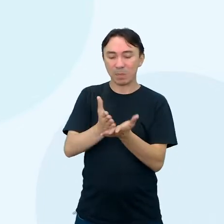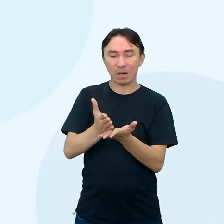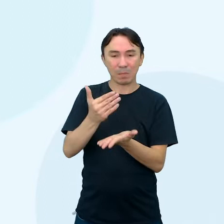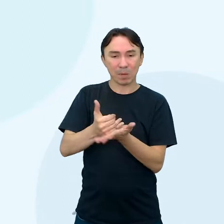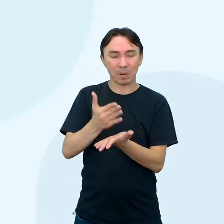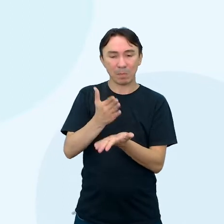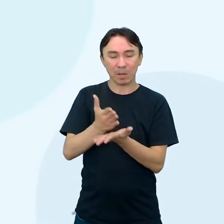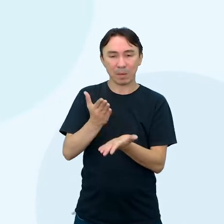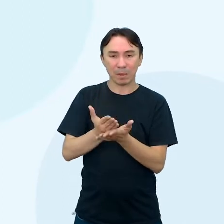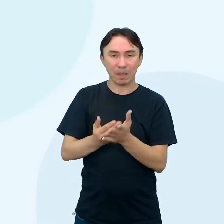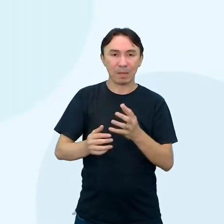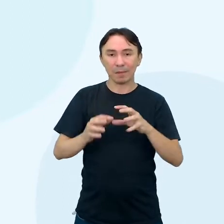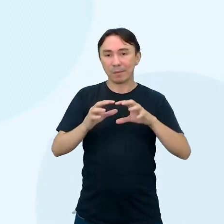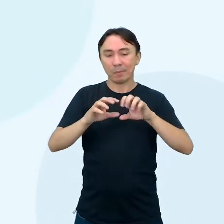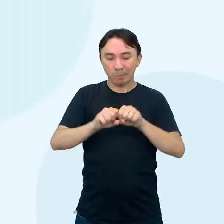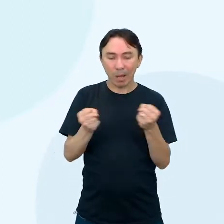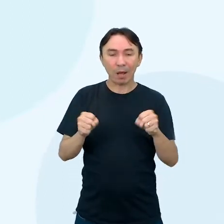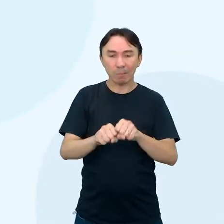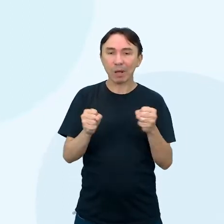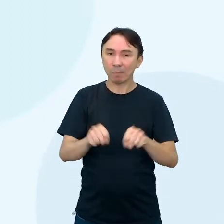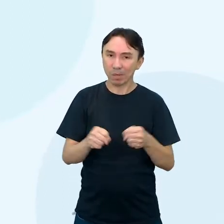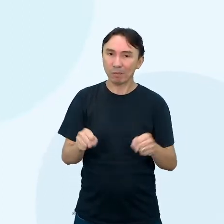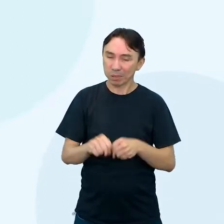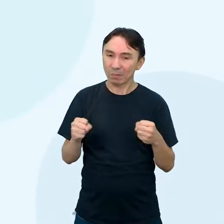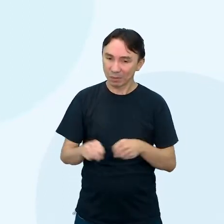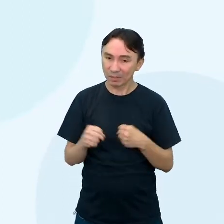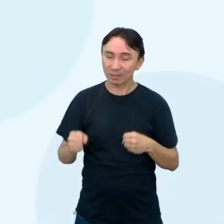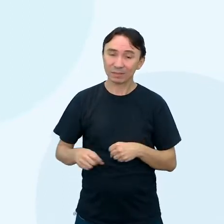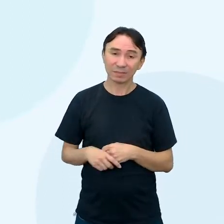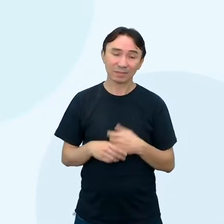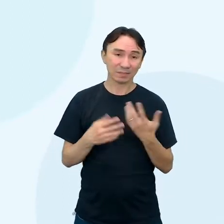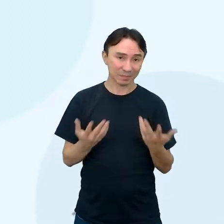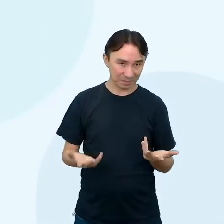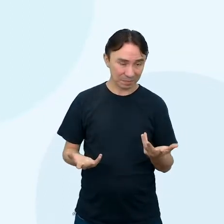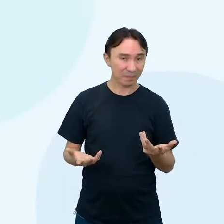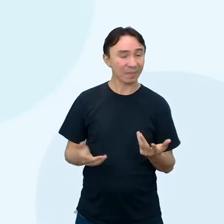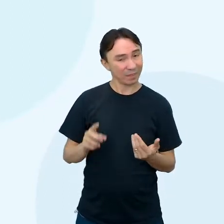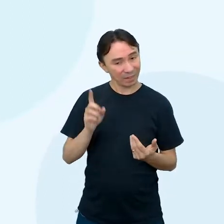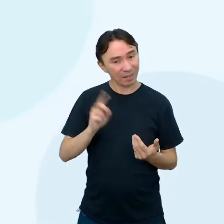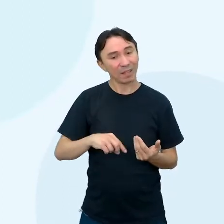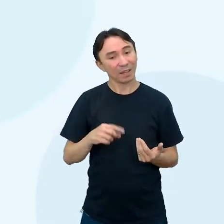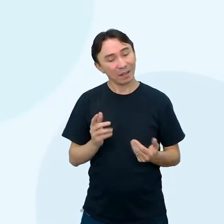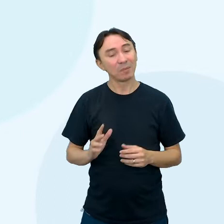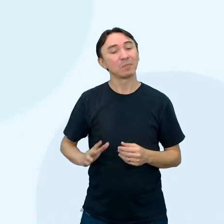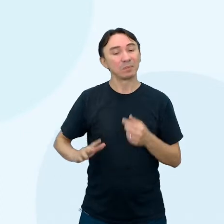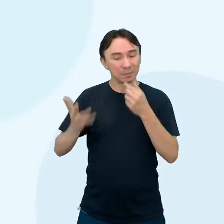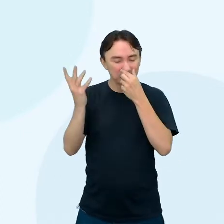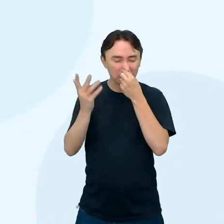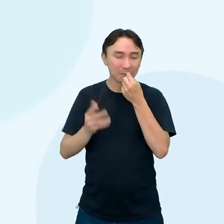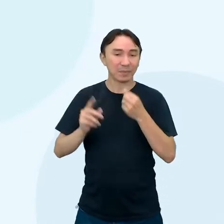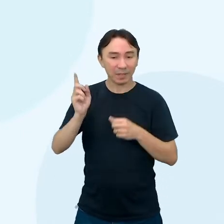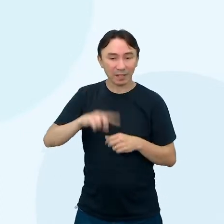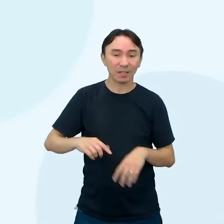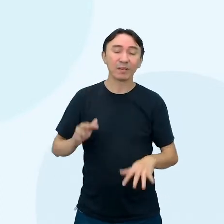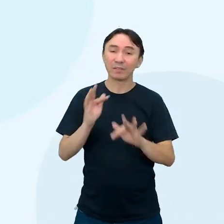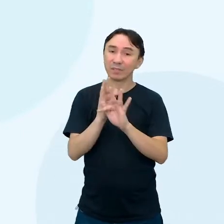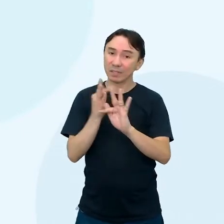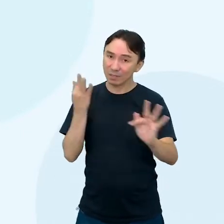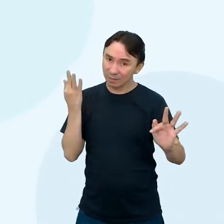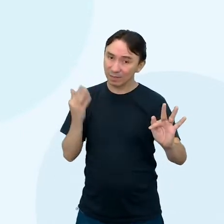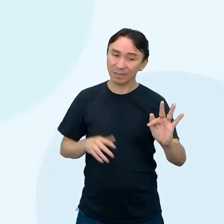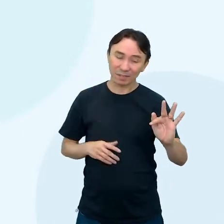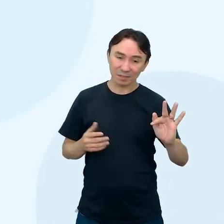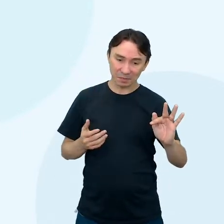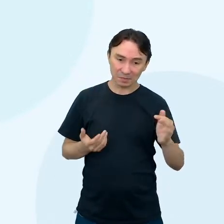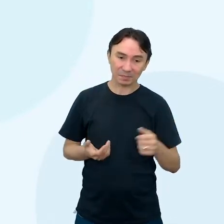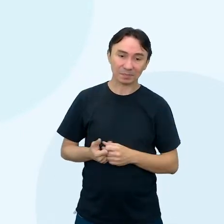fica desagregada, né, da parte maior, né? Então, rocha, ela se torna um